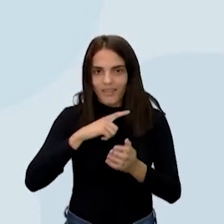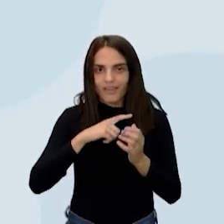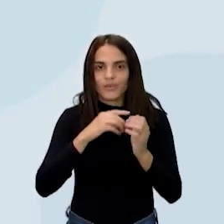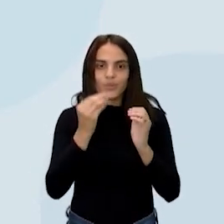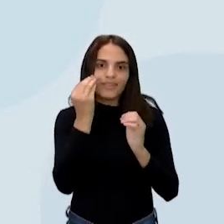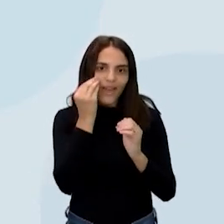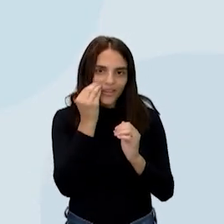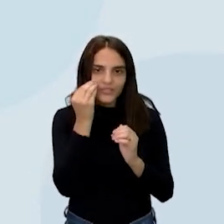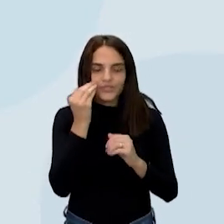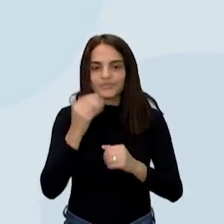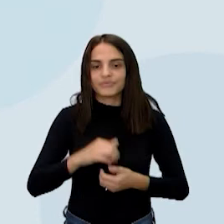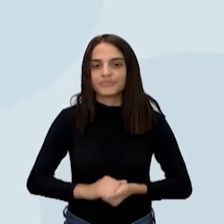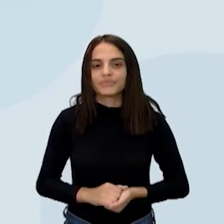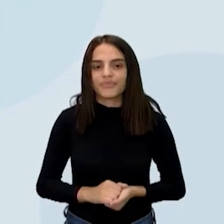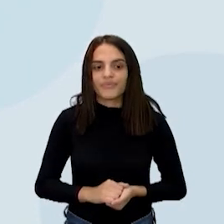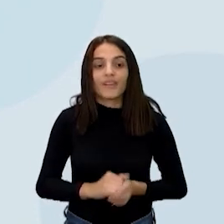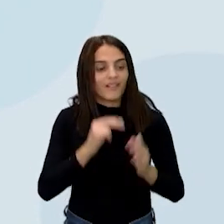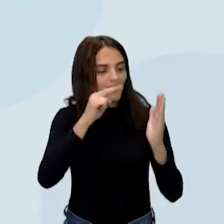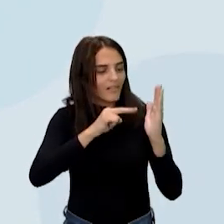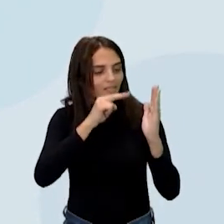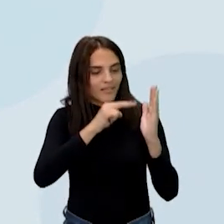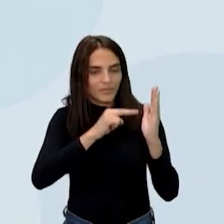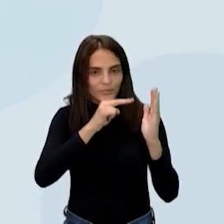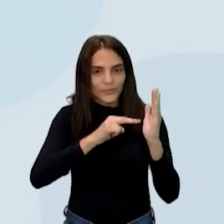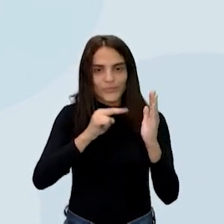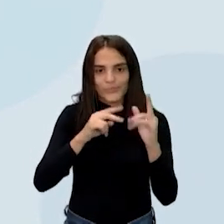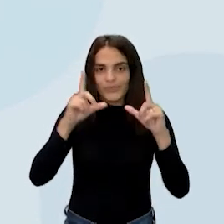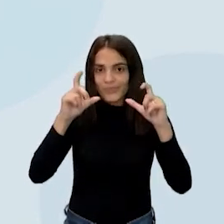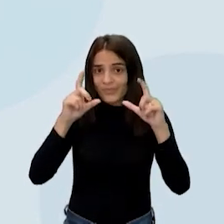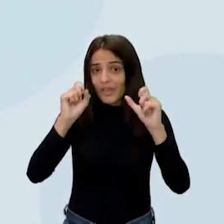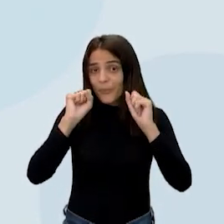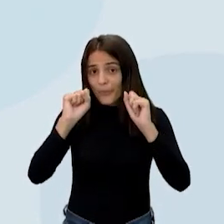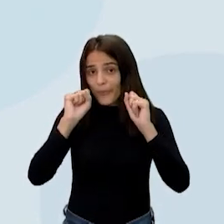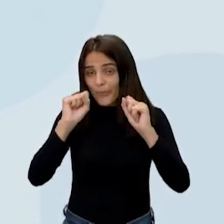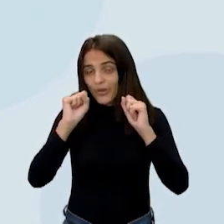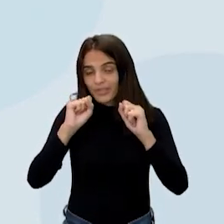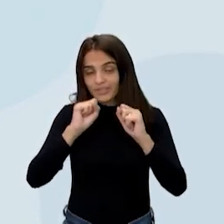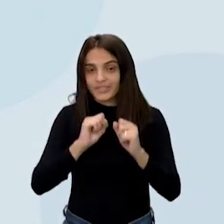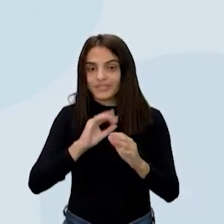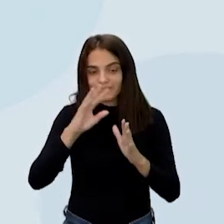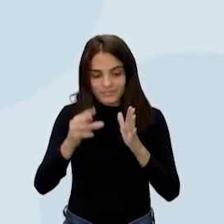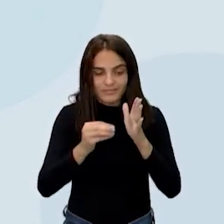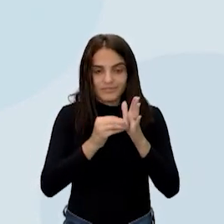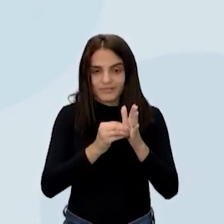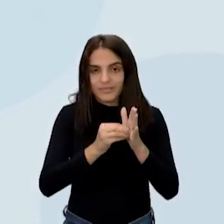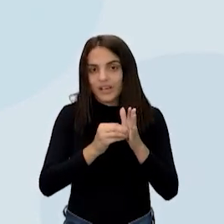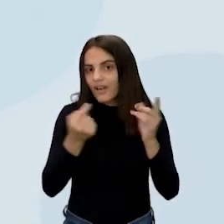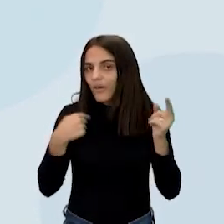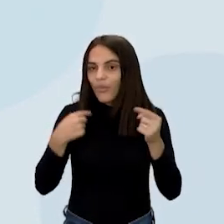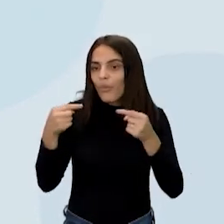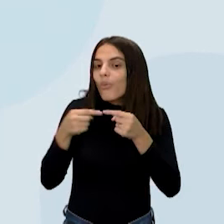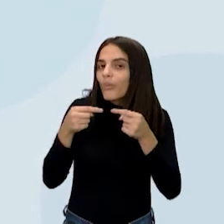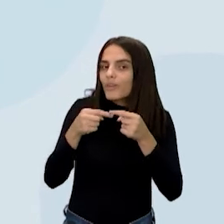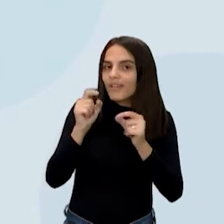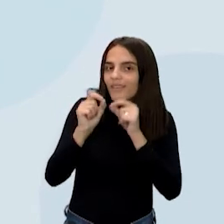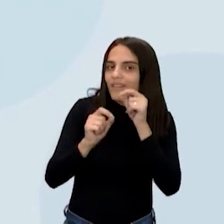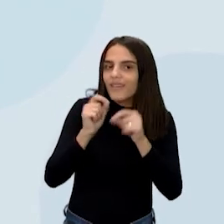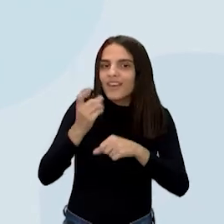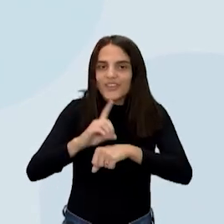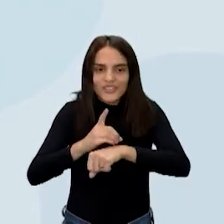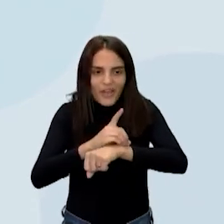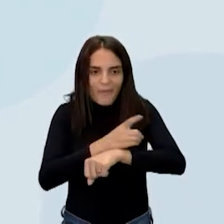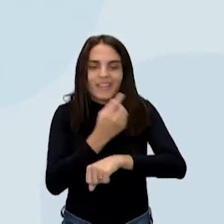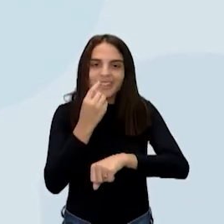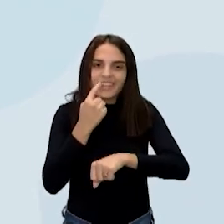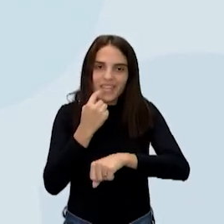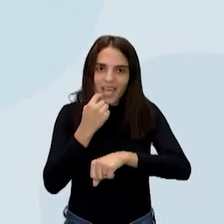essa questão da leitura, né? Que eu já, embora, como você disse, pode ser o teste geral, mas eu já relacionei aí com a questão do diabético, né?